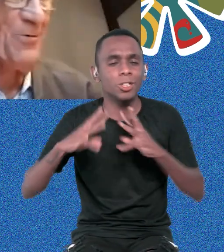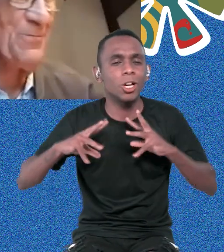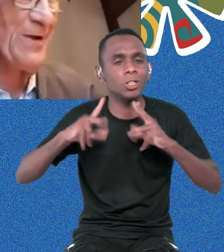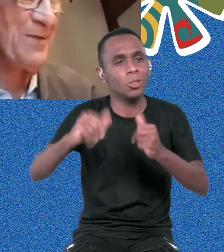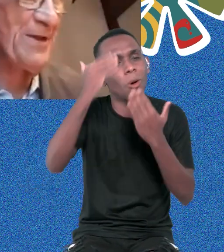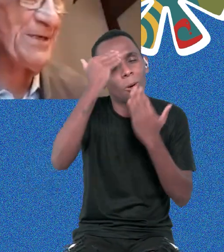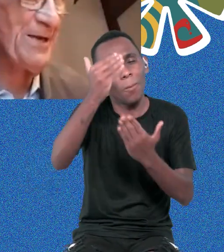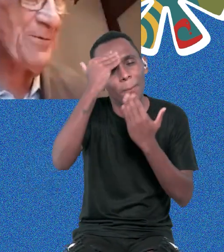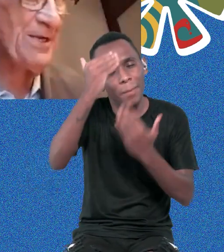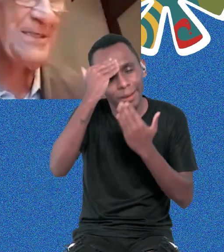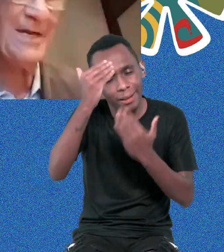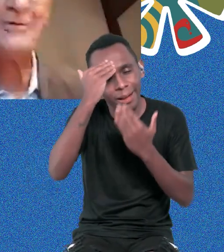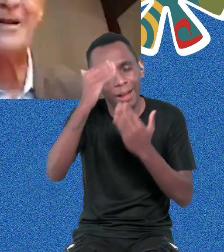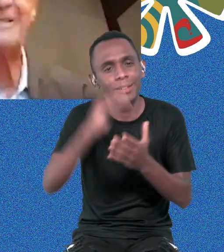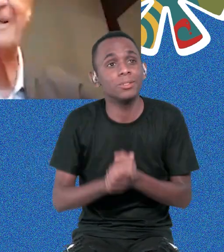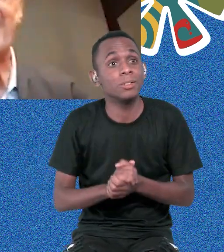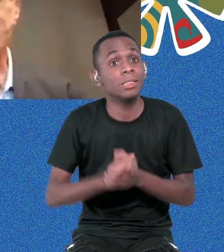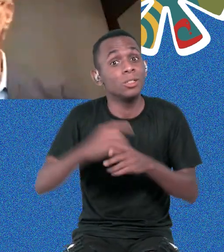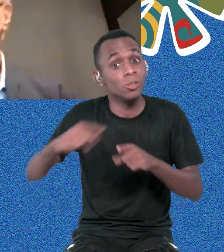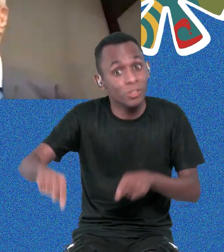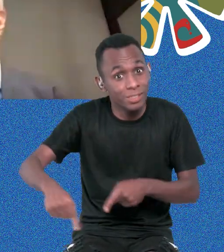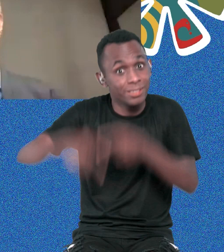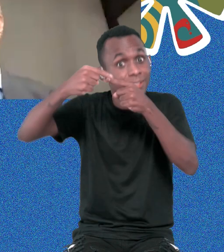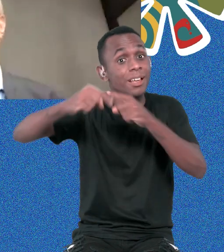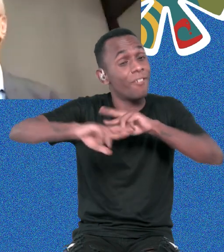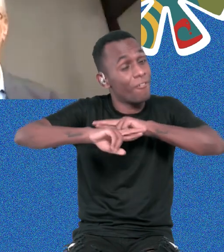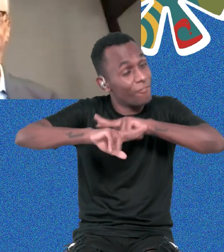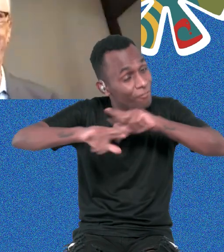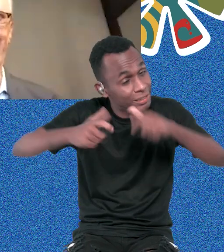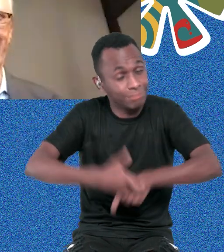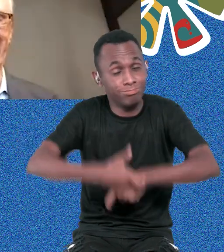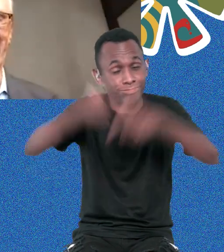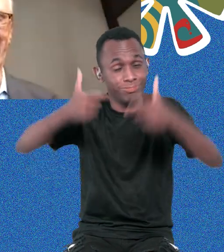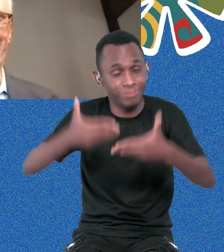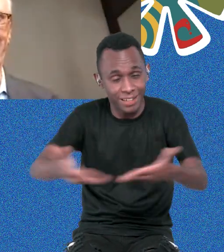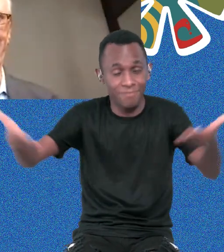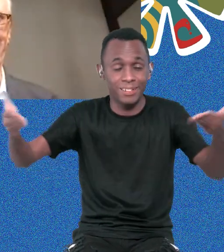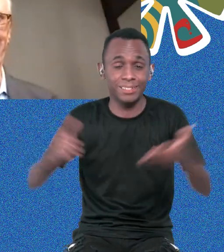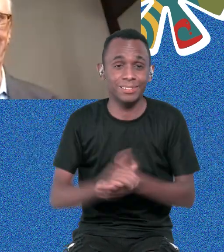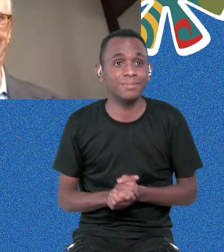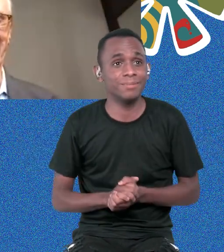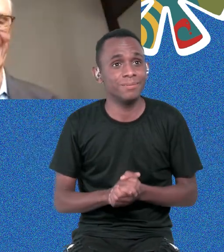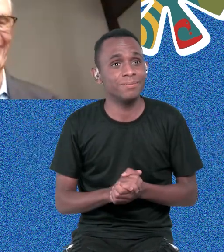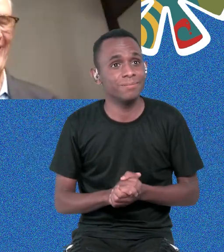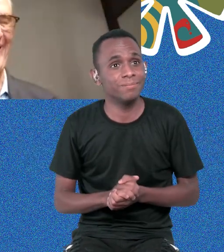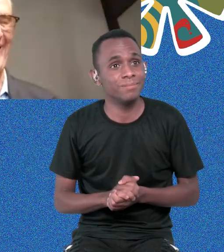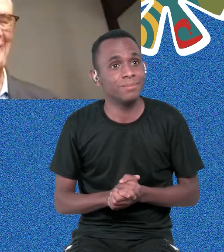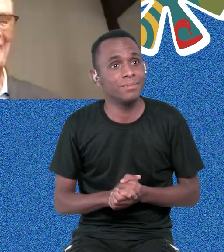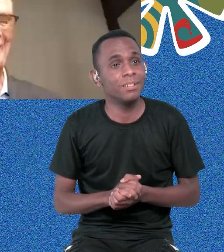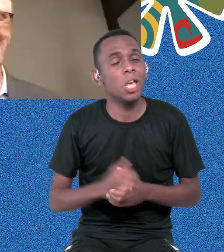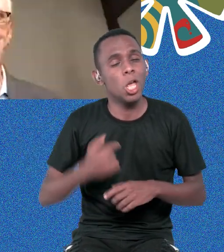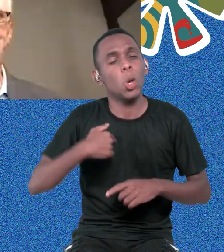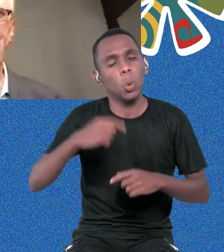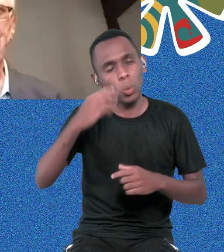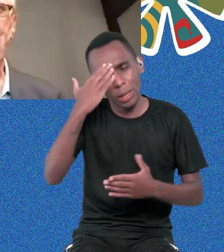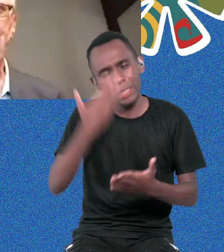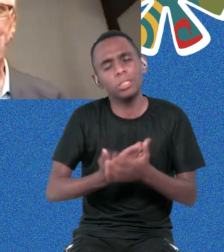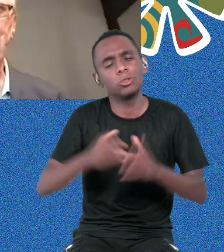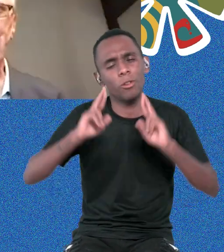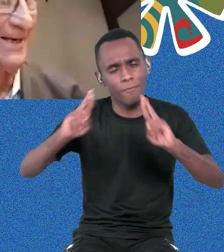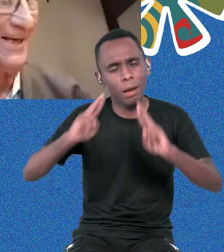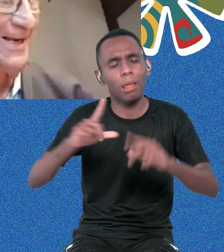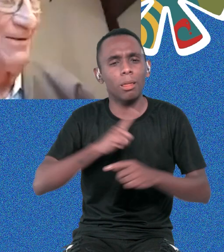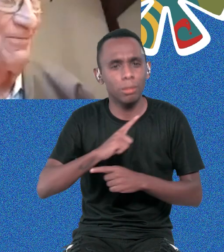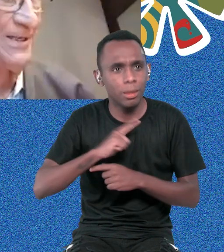Que bom, Muito parabéns. obrigada, professor Miguel. E os desafios são muito grandes pela frente. Ah, mas eu tenho esperança